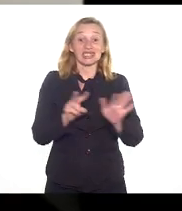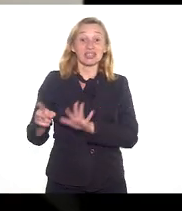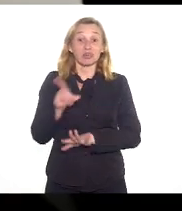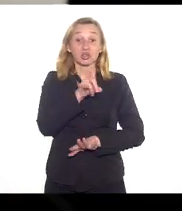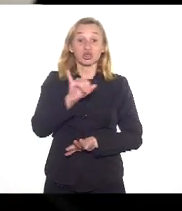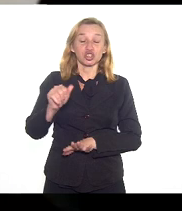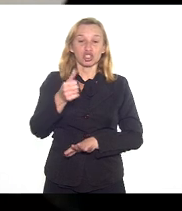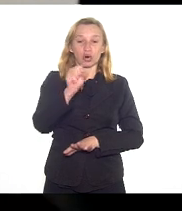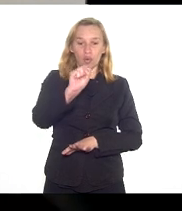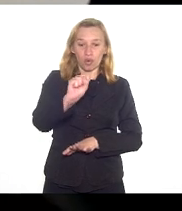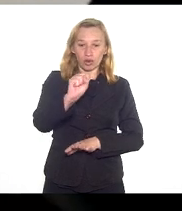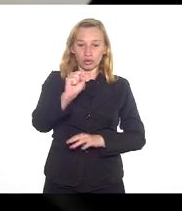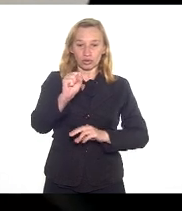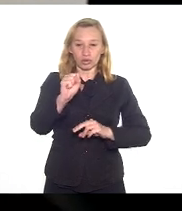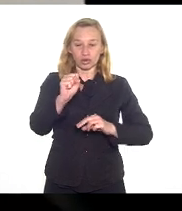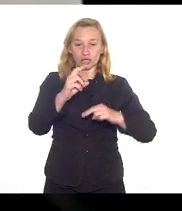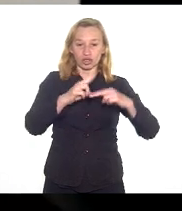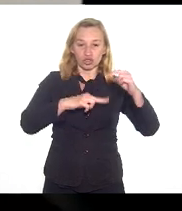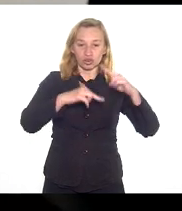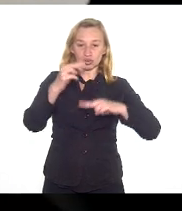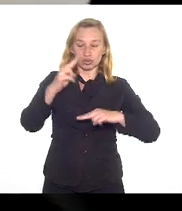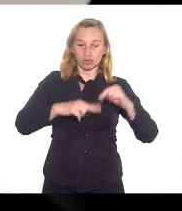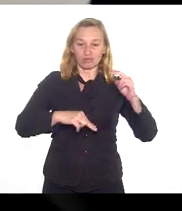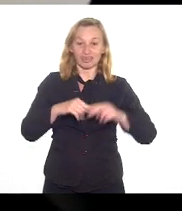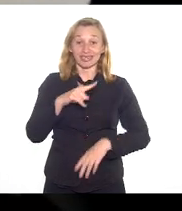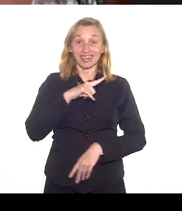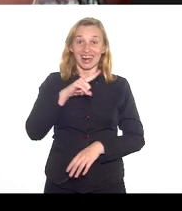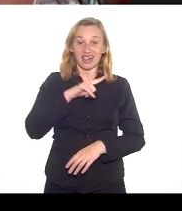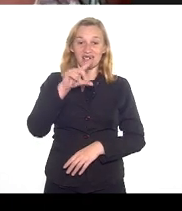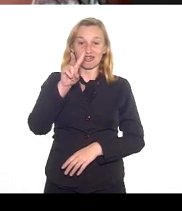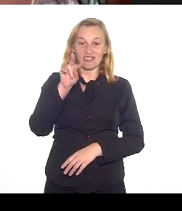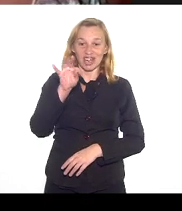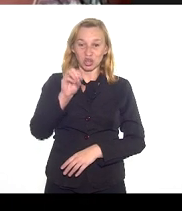8 de junho, nós vamos enfrentar os vetos, tá bom?